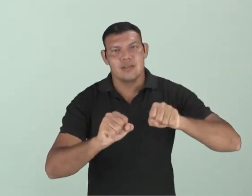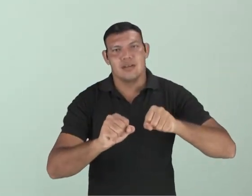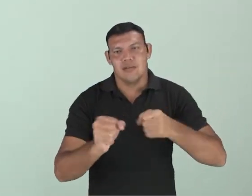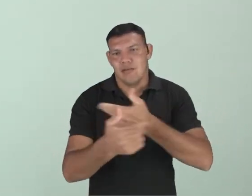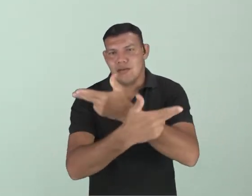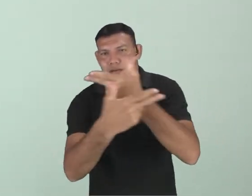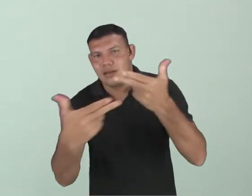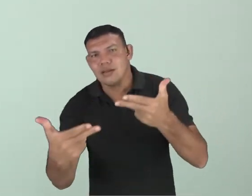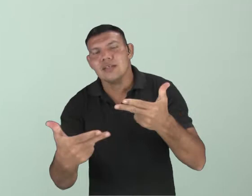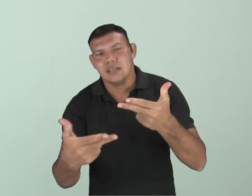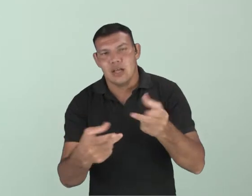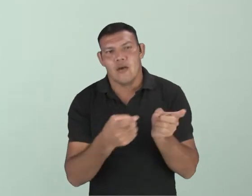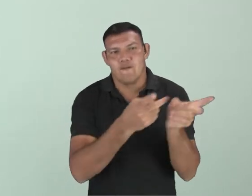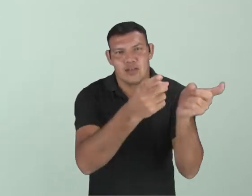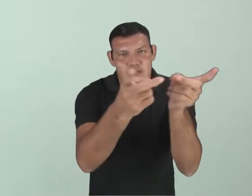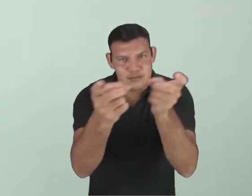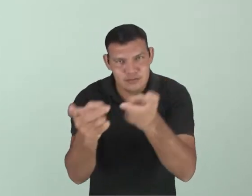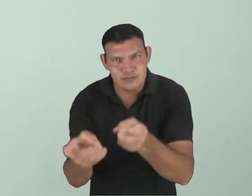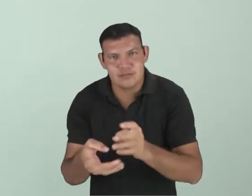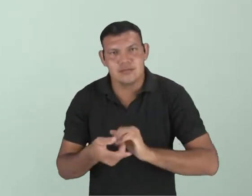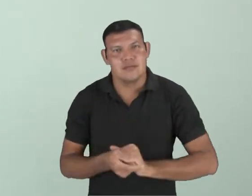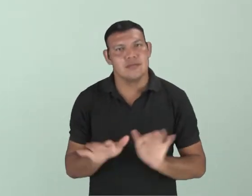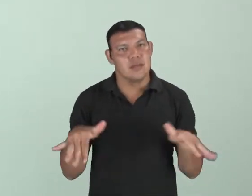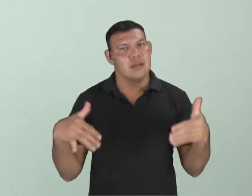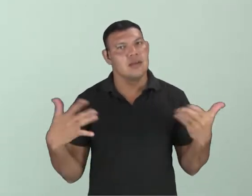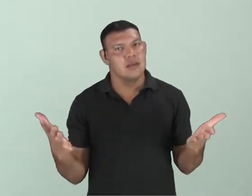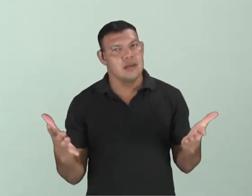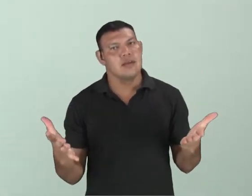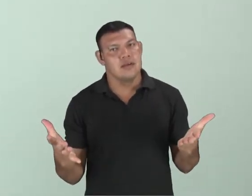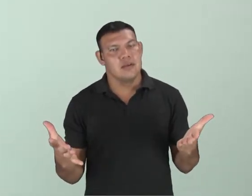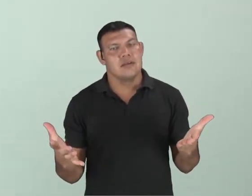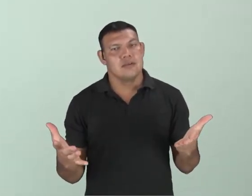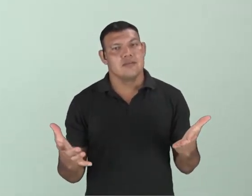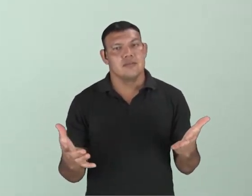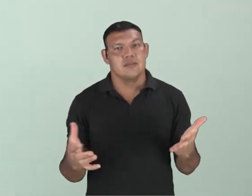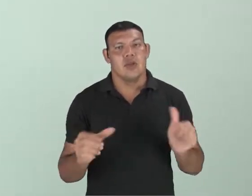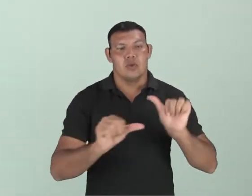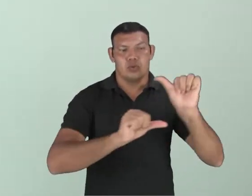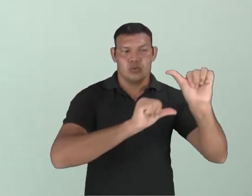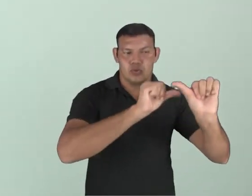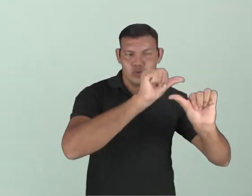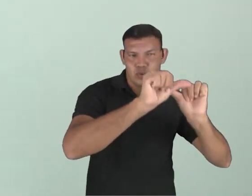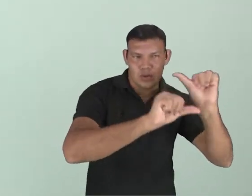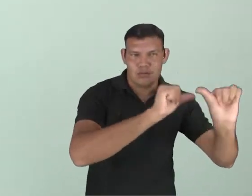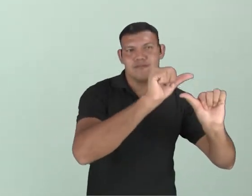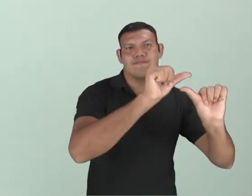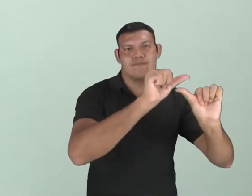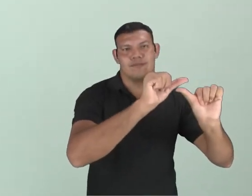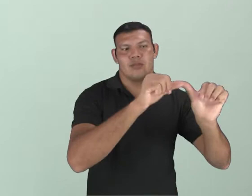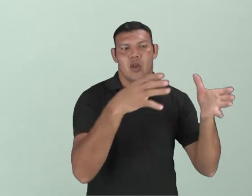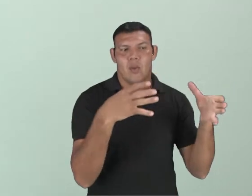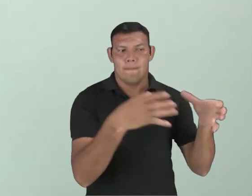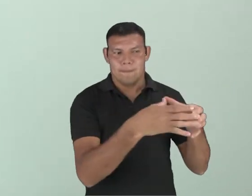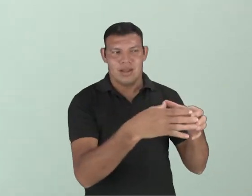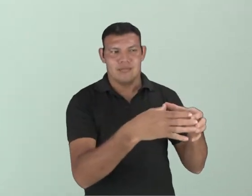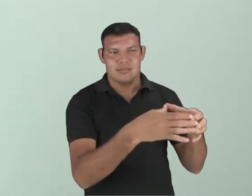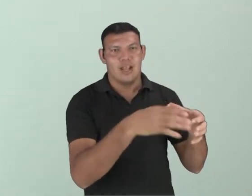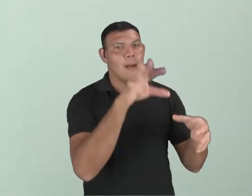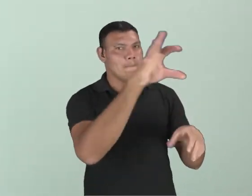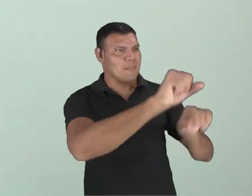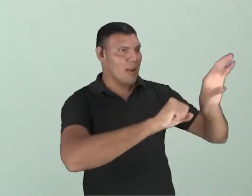para o mercado consumidor. Então, de uma certa forma, essa indústria de bens de produção, ela é mais para